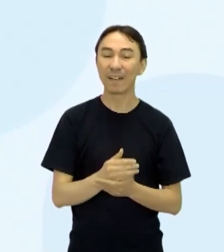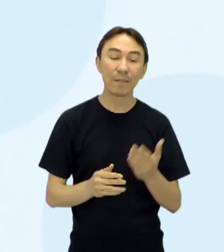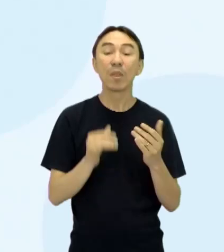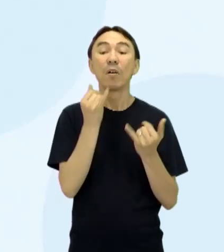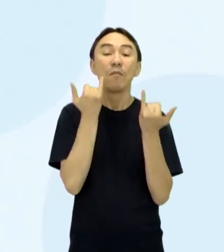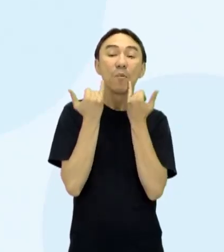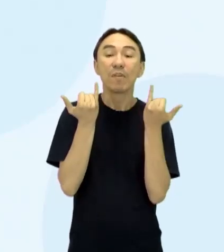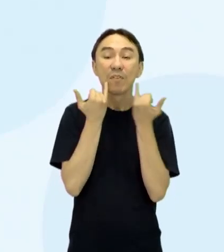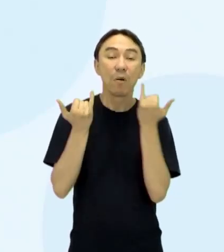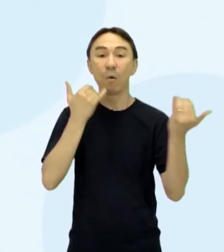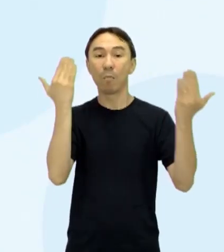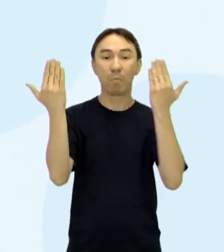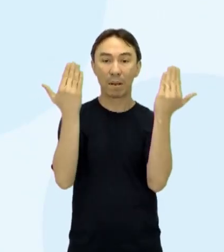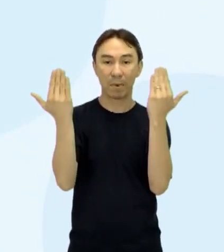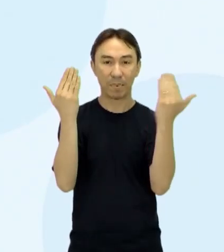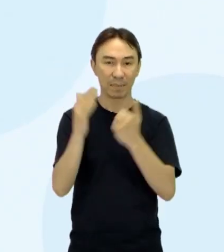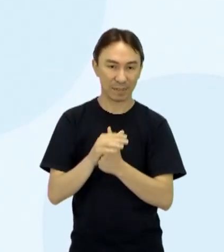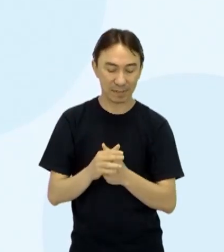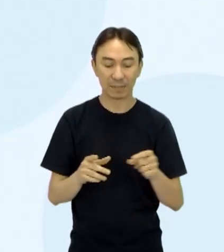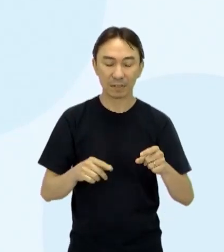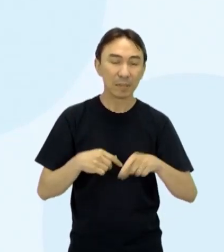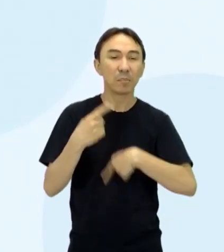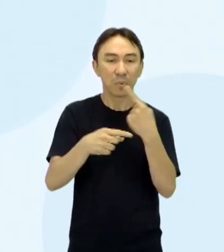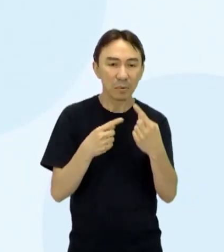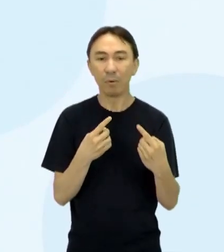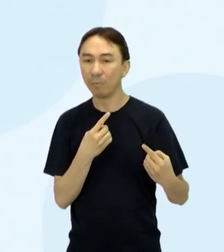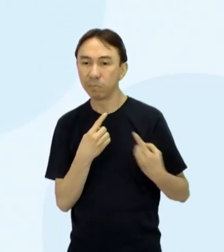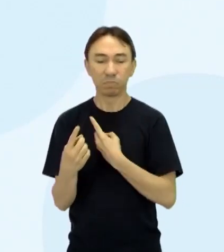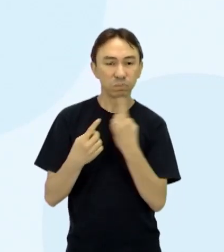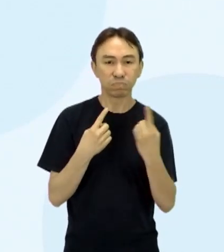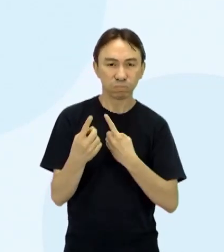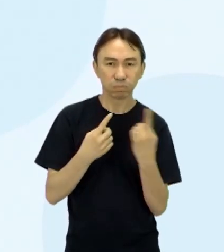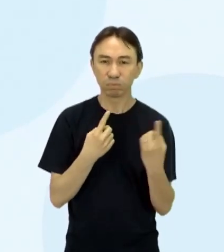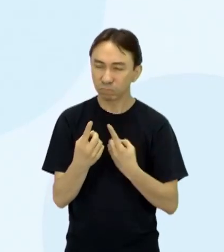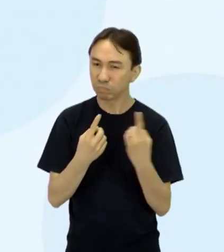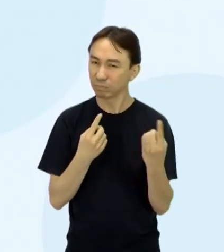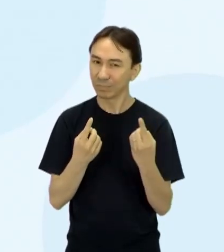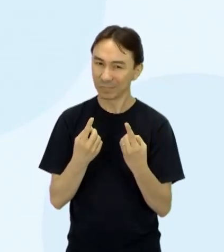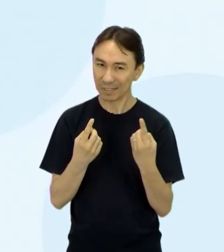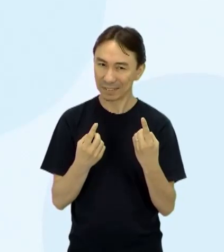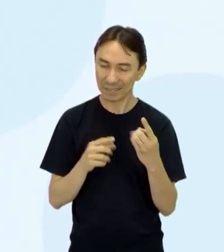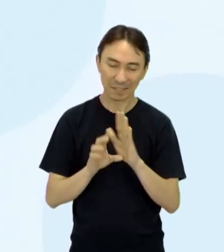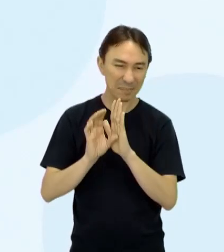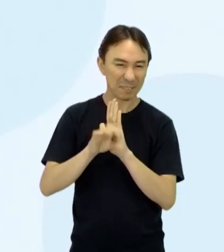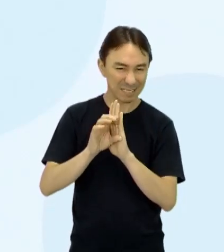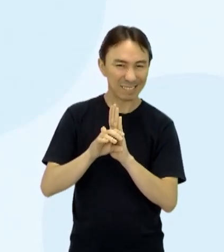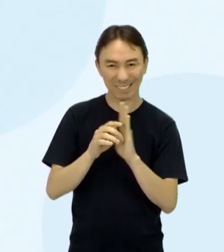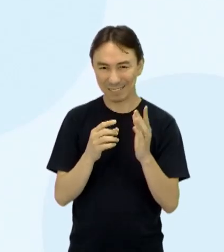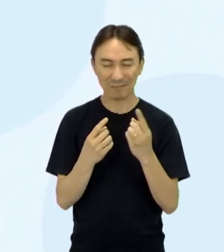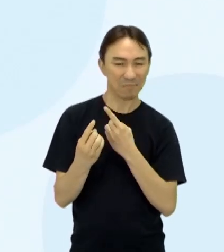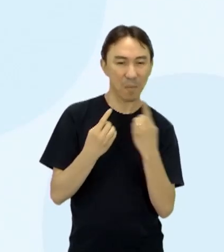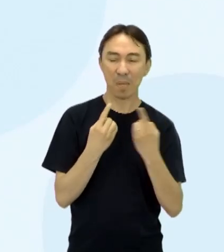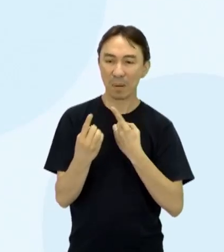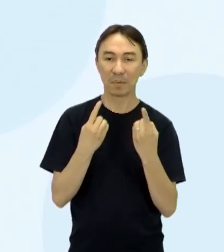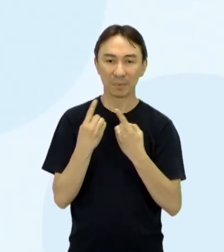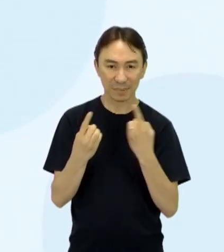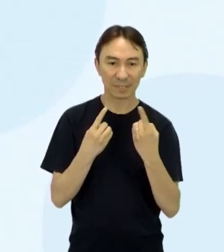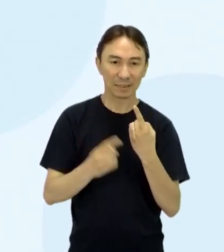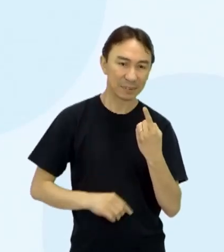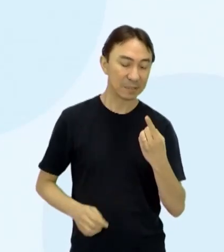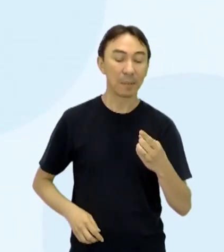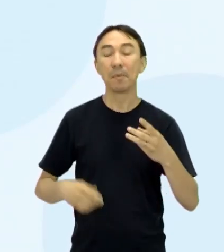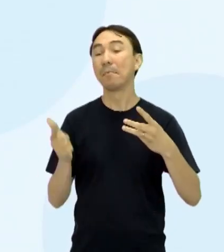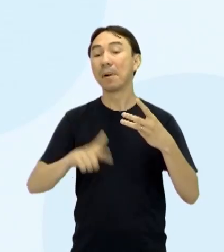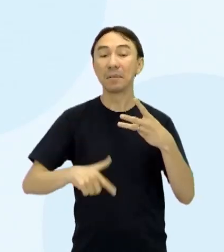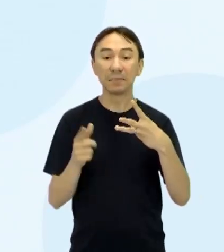comparar informações e ali dentro dessas informações discutir alguns conceitos que estão aí enraizados na nossa cabeça e vamos